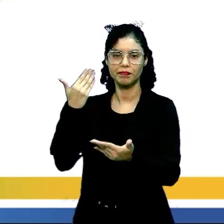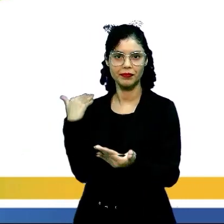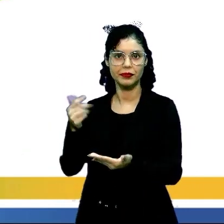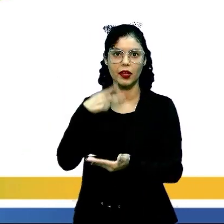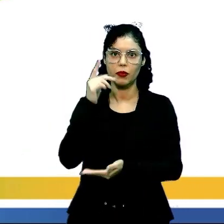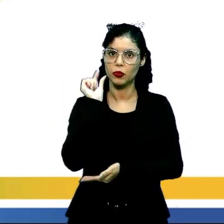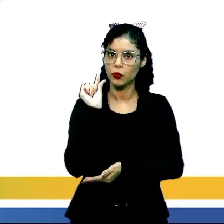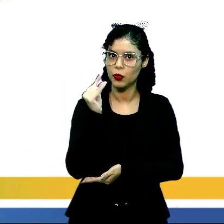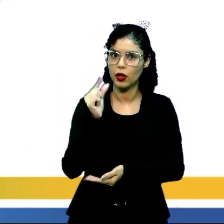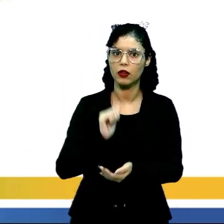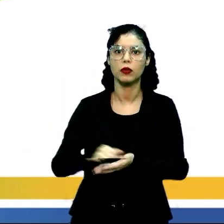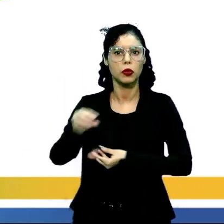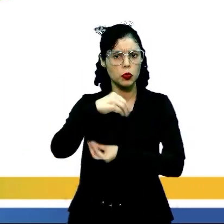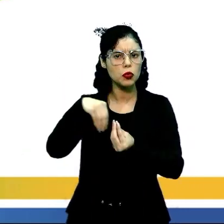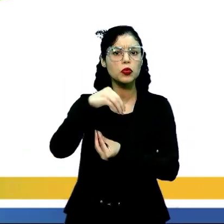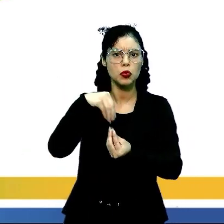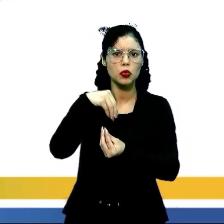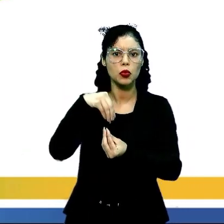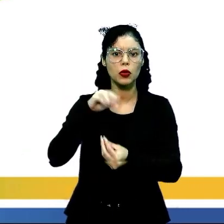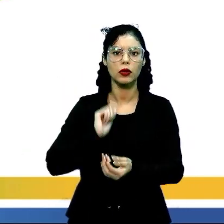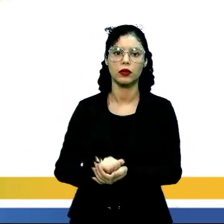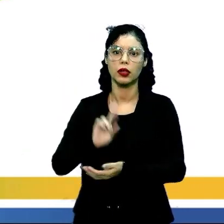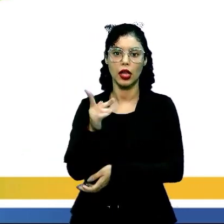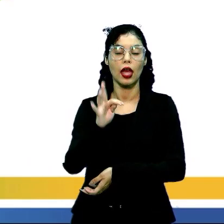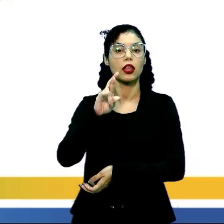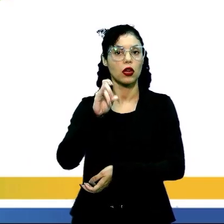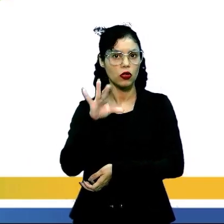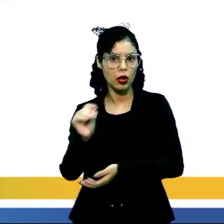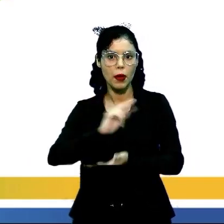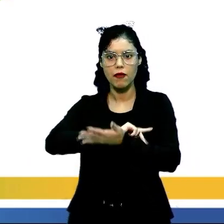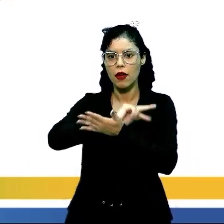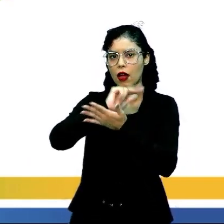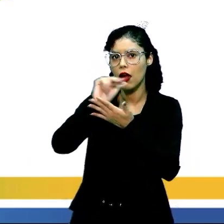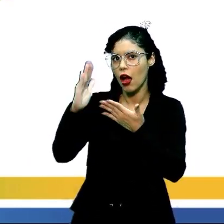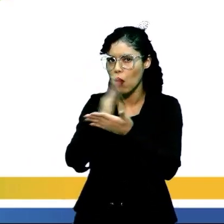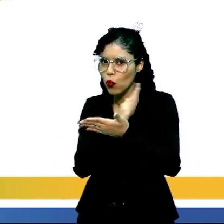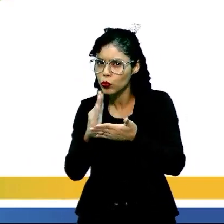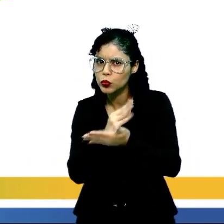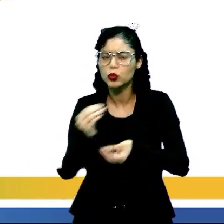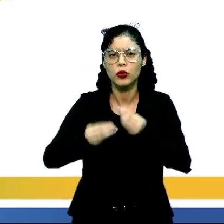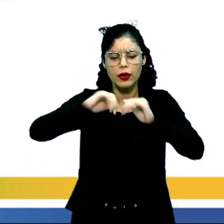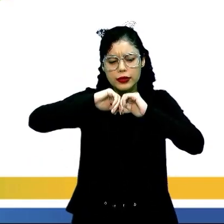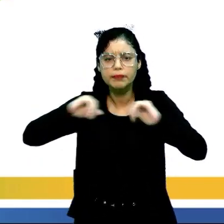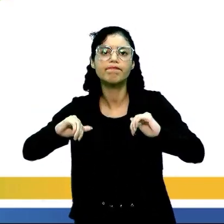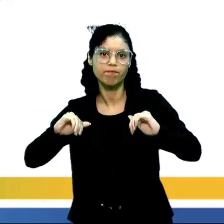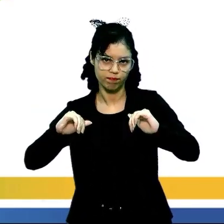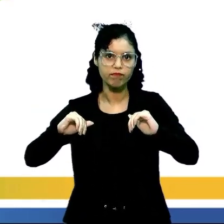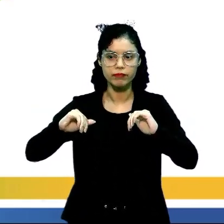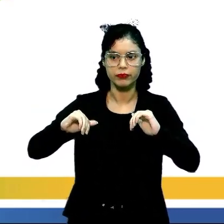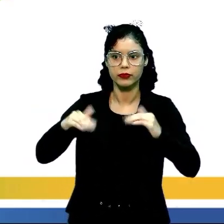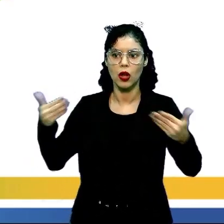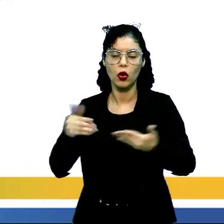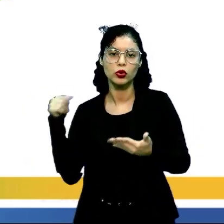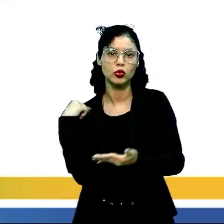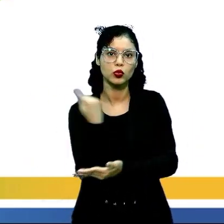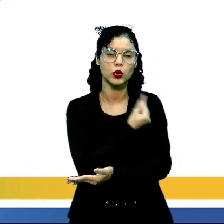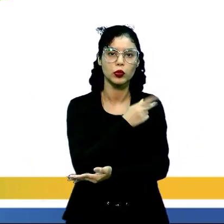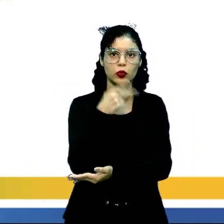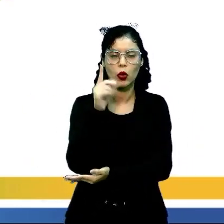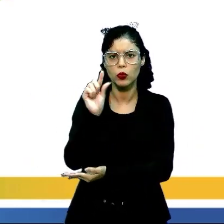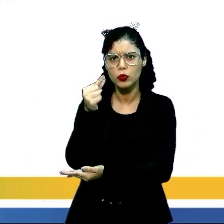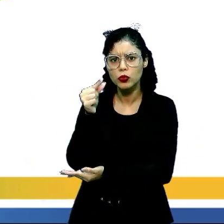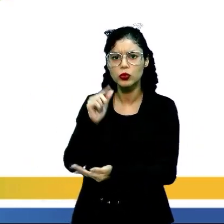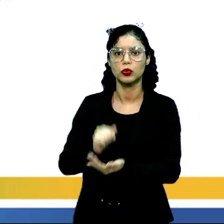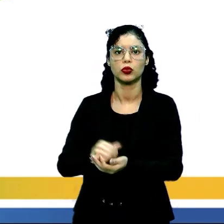um pouquinho sobre misturas do tipo heterogêneo, onde nós vimos alguns métodos de separação de misturas. Hoje nós vamos falar um